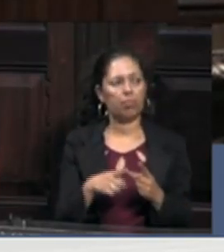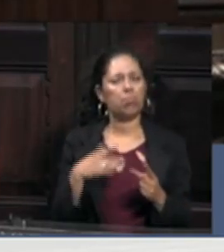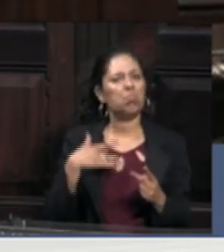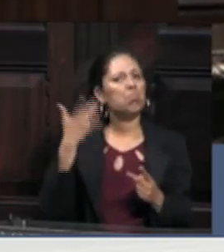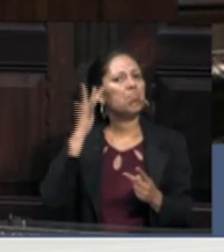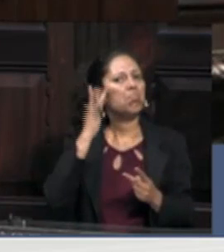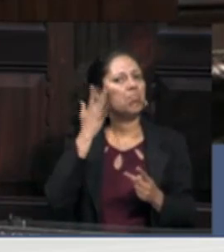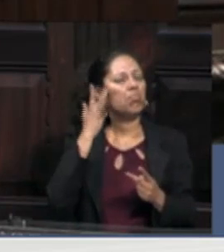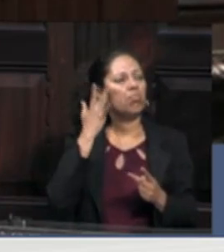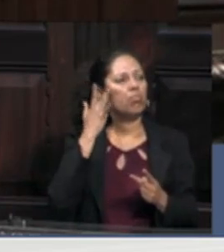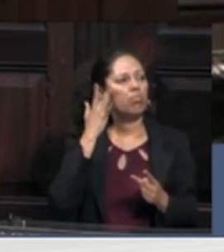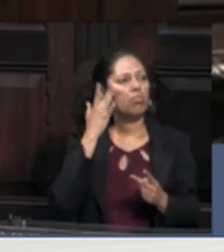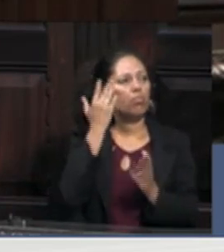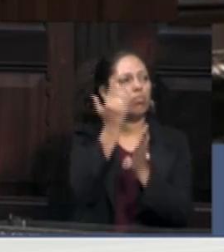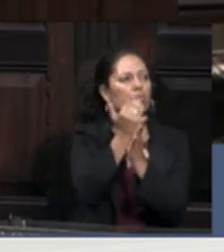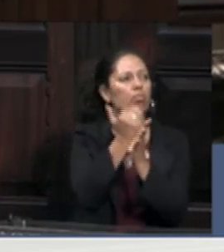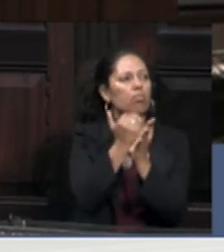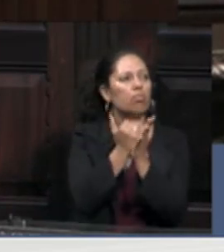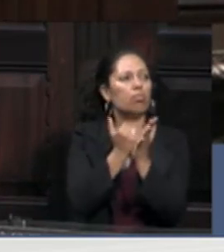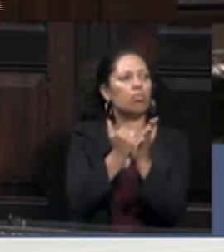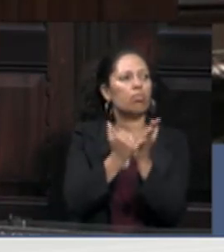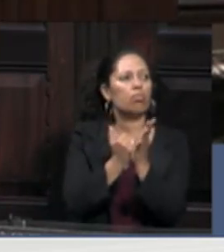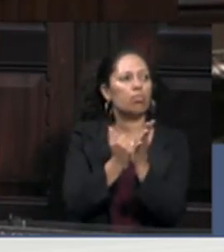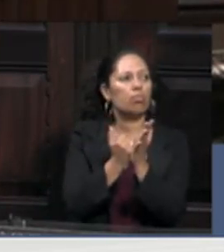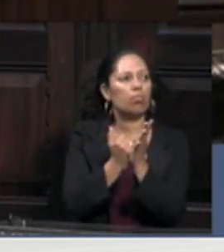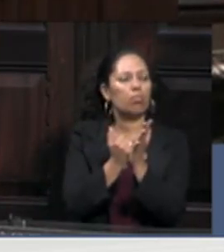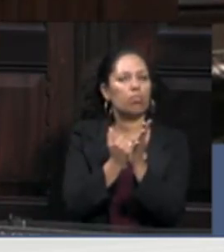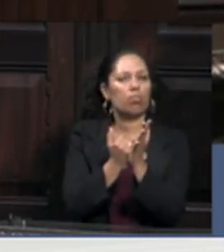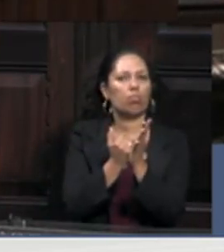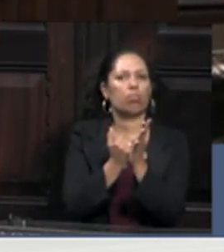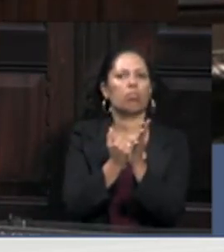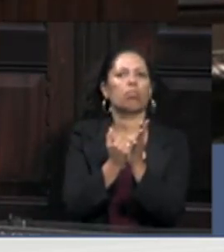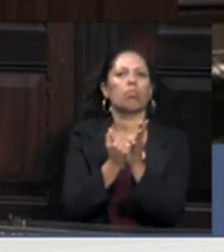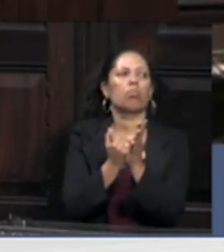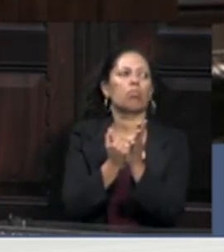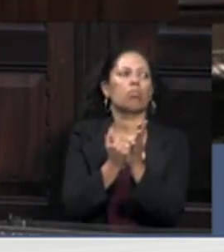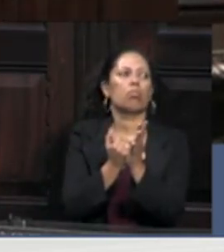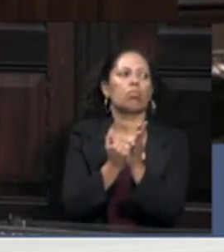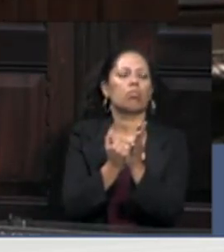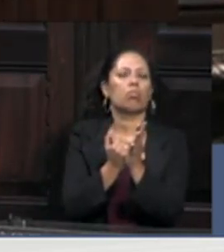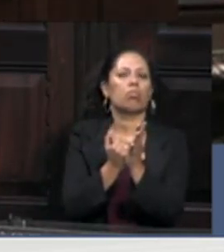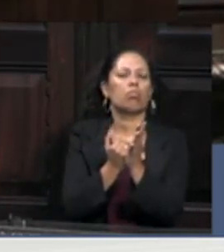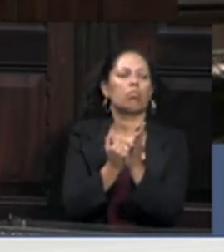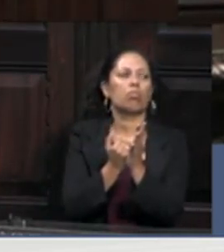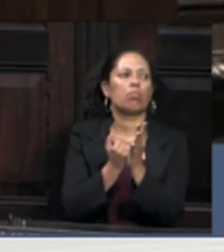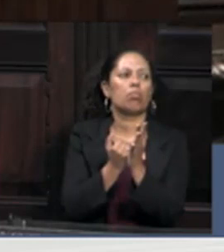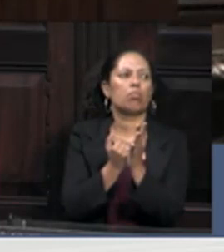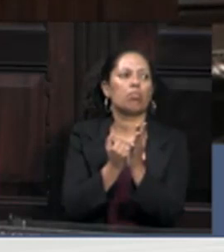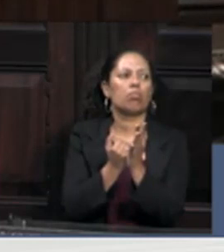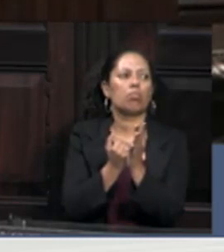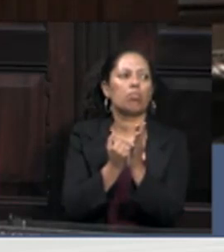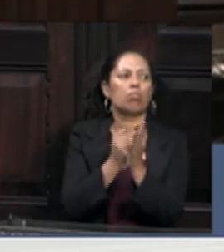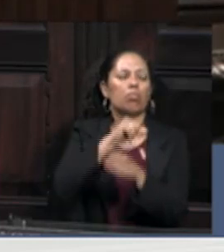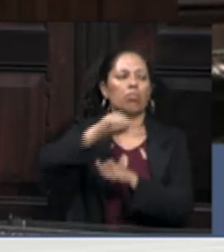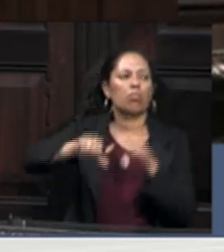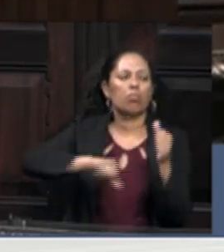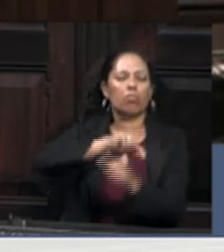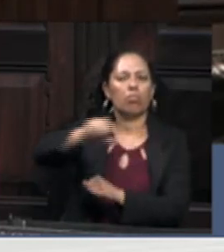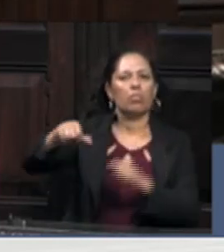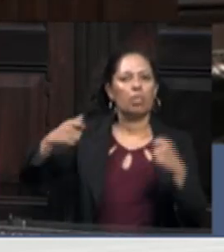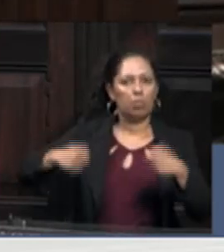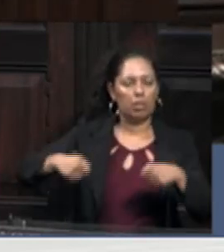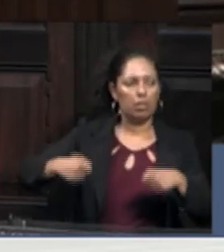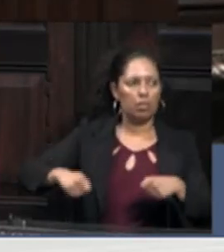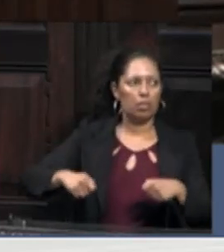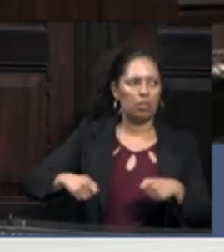acho que o orçamento devia ser um orçamento-programa, acompanhado não só de tabelas,